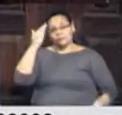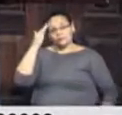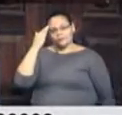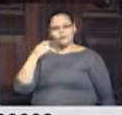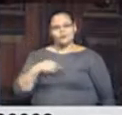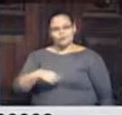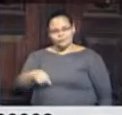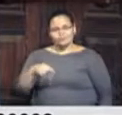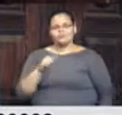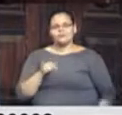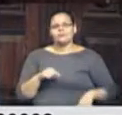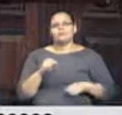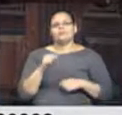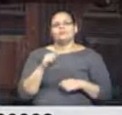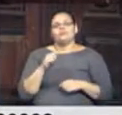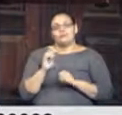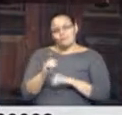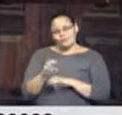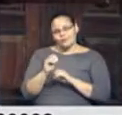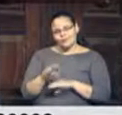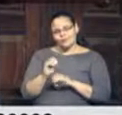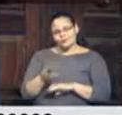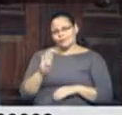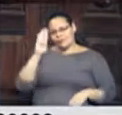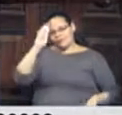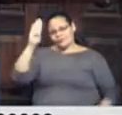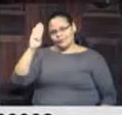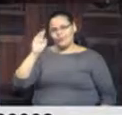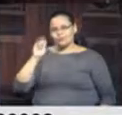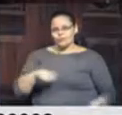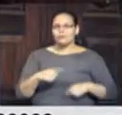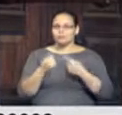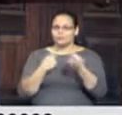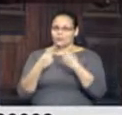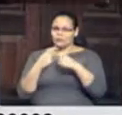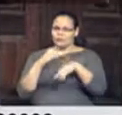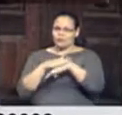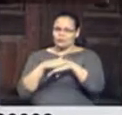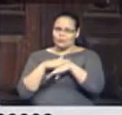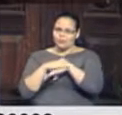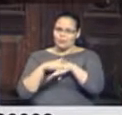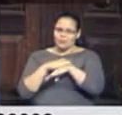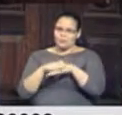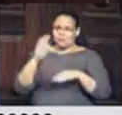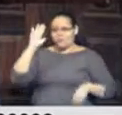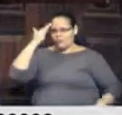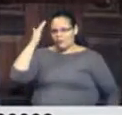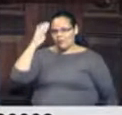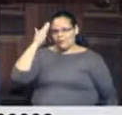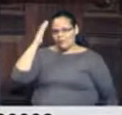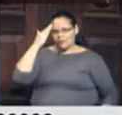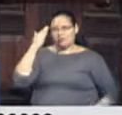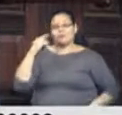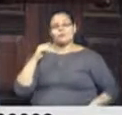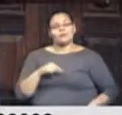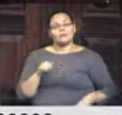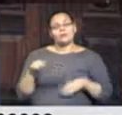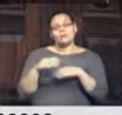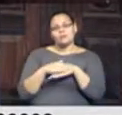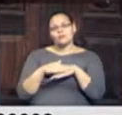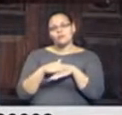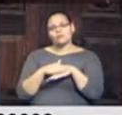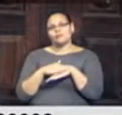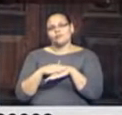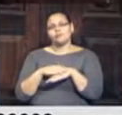na educação se dá, acima de tudo, através do diálogo, através do entendimento, através da